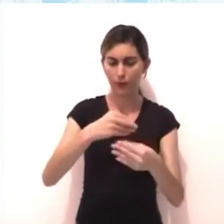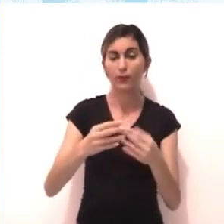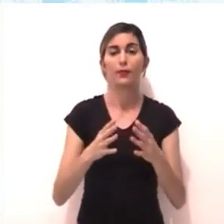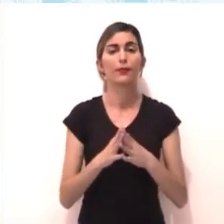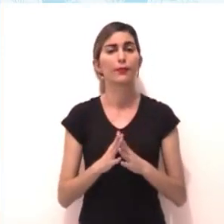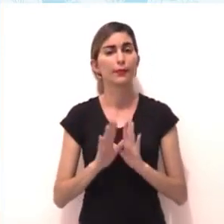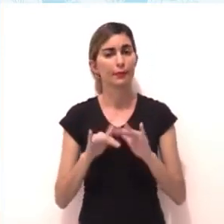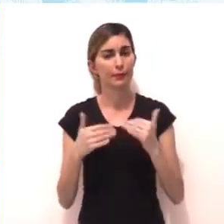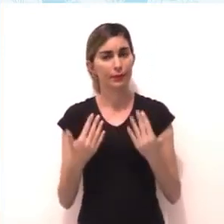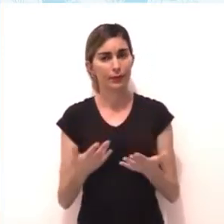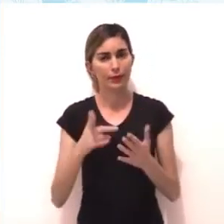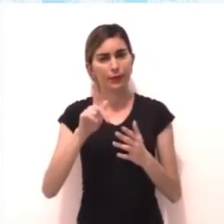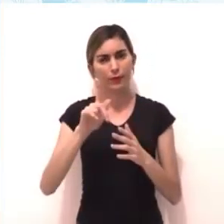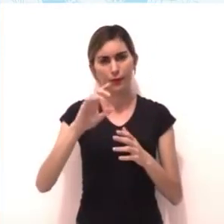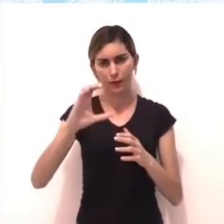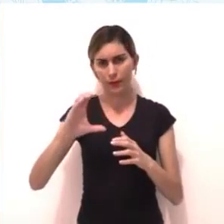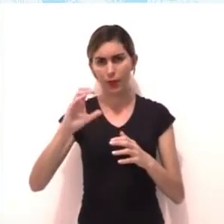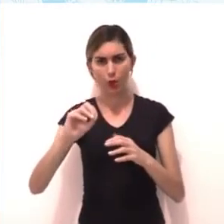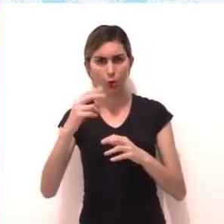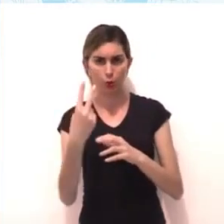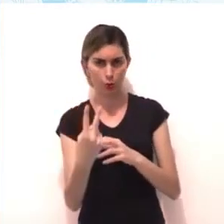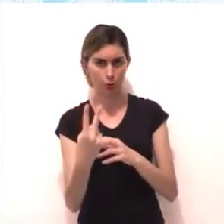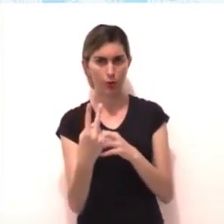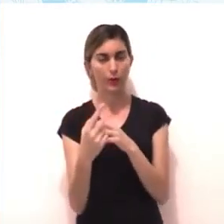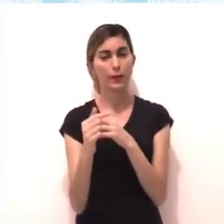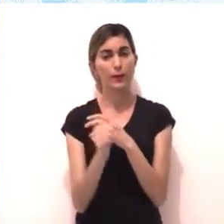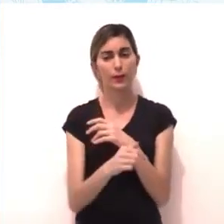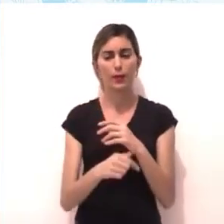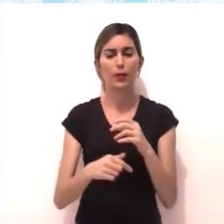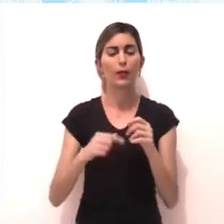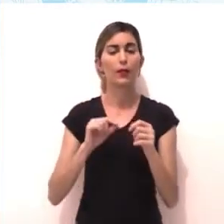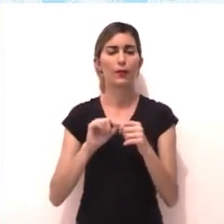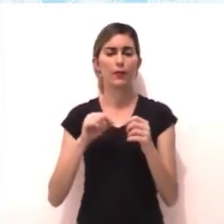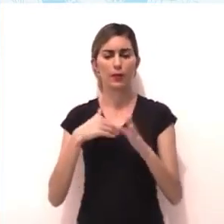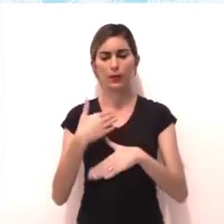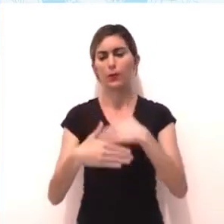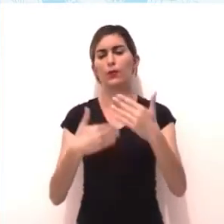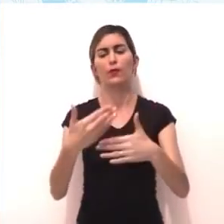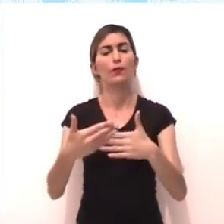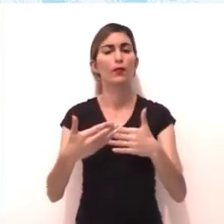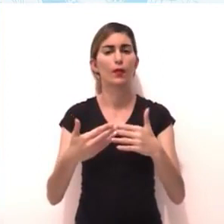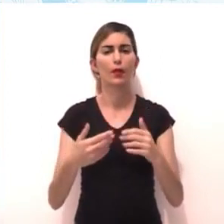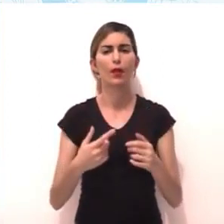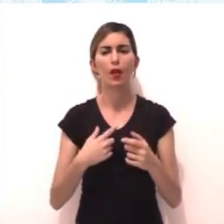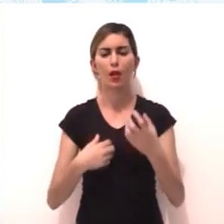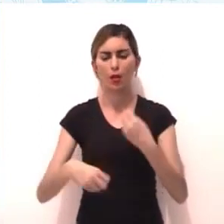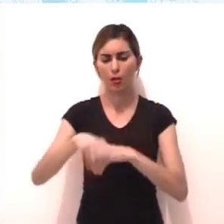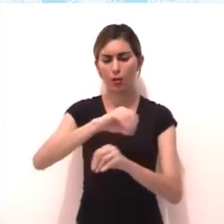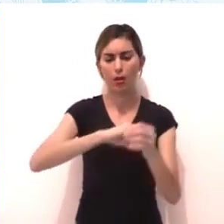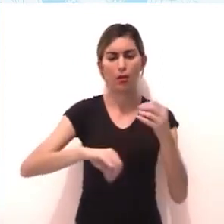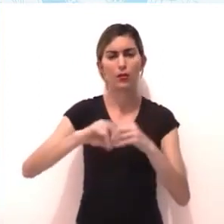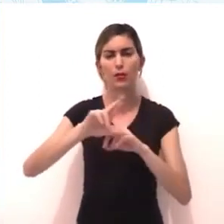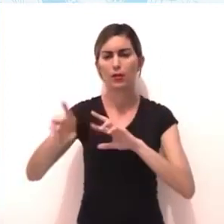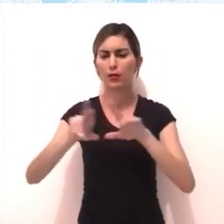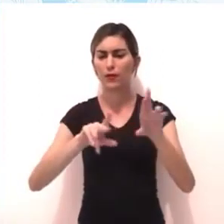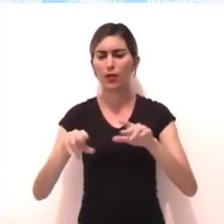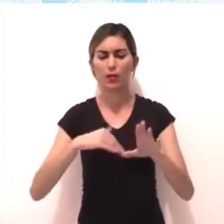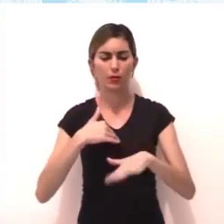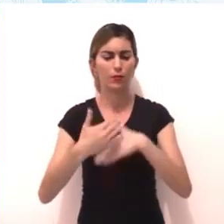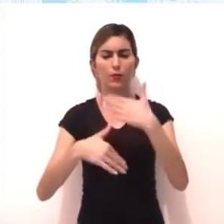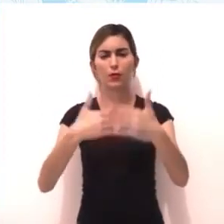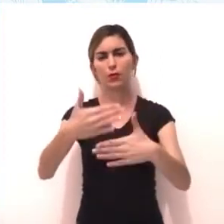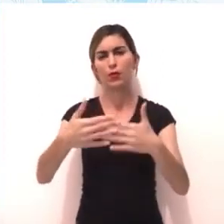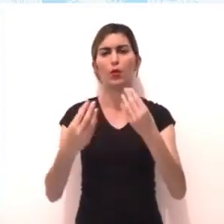O gás carbônico, ele é um produto derivado das reações de diferentes